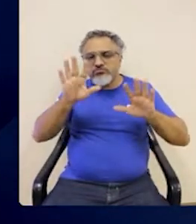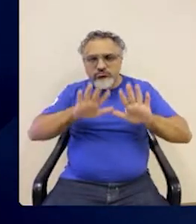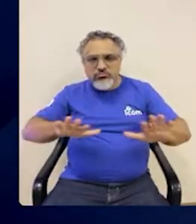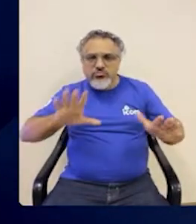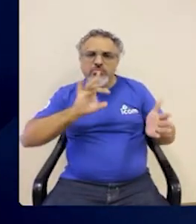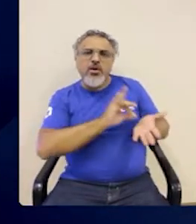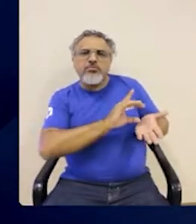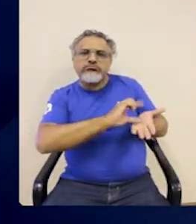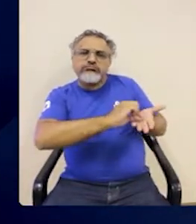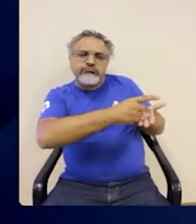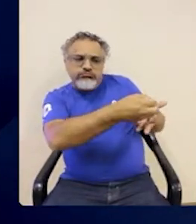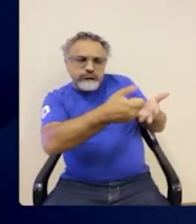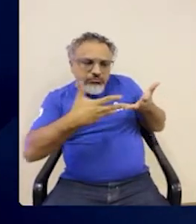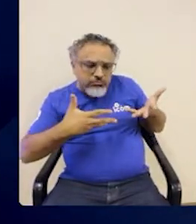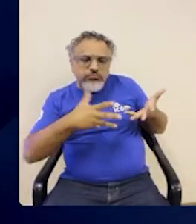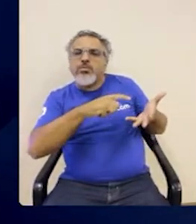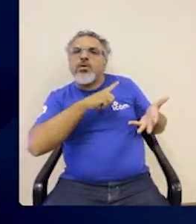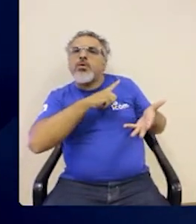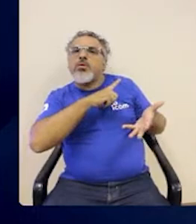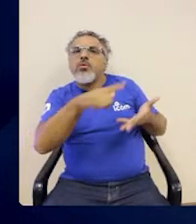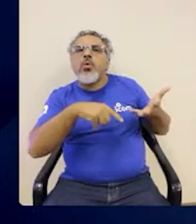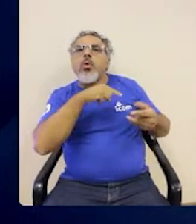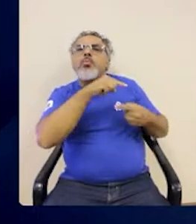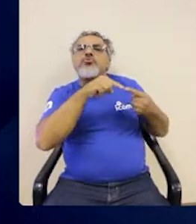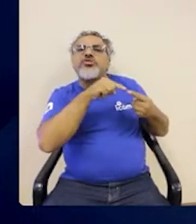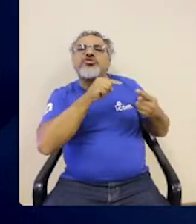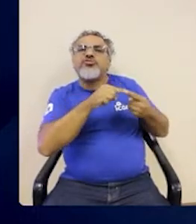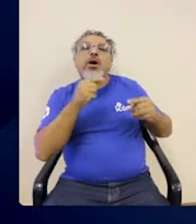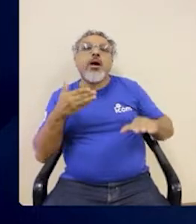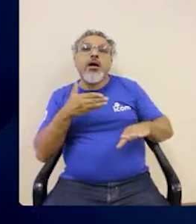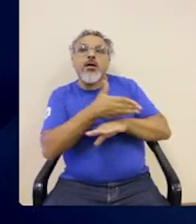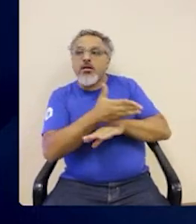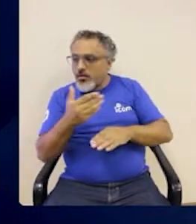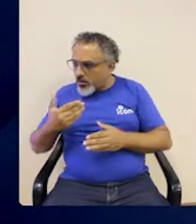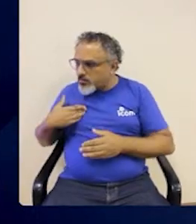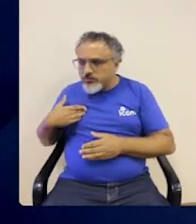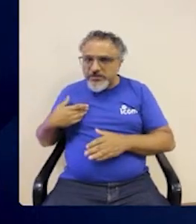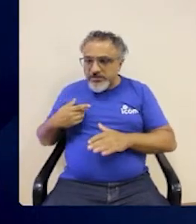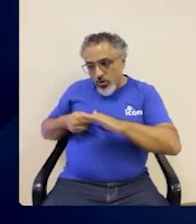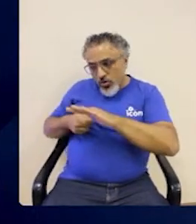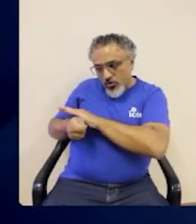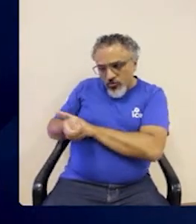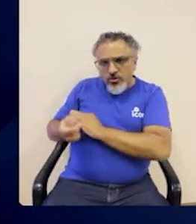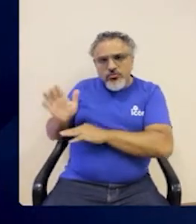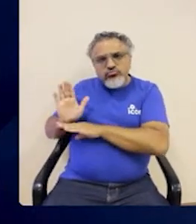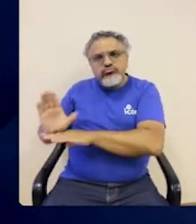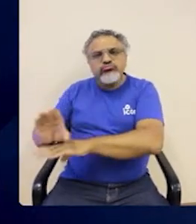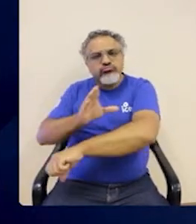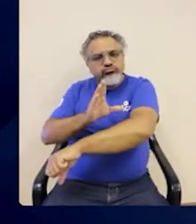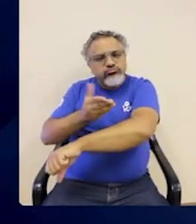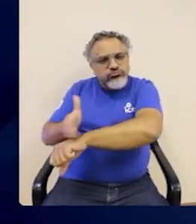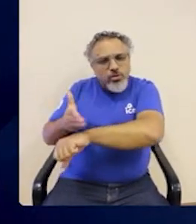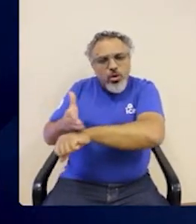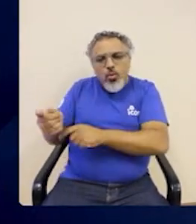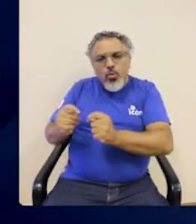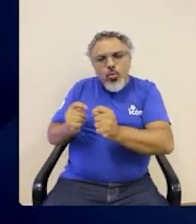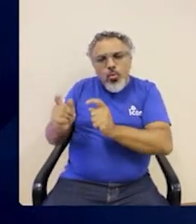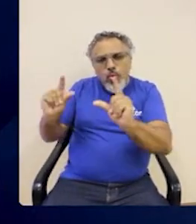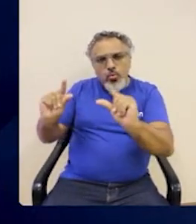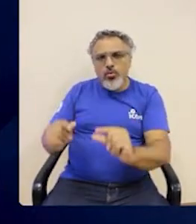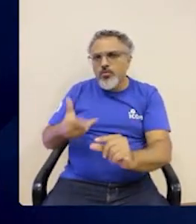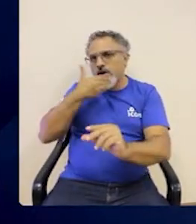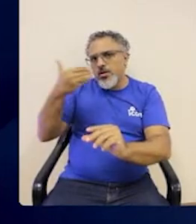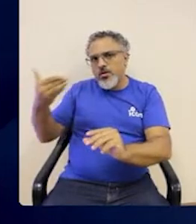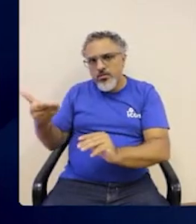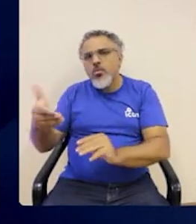disponíveis, deveria ter como objetivo principal ampliar o acesso, otimizando investimentos e custos. Então, quais ferramentas,